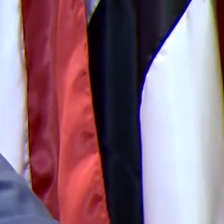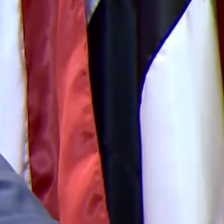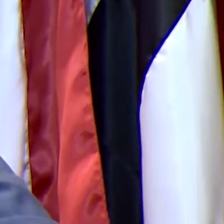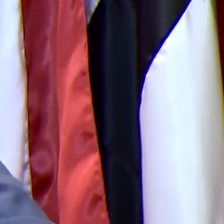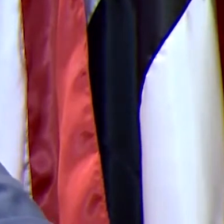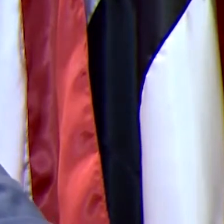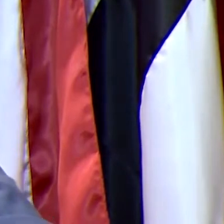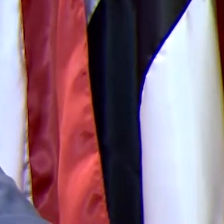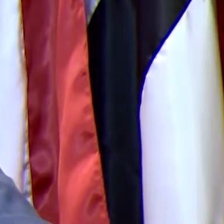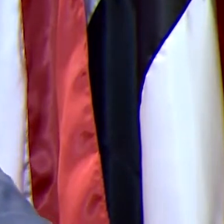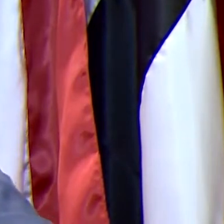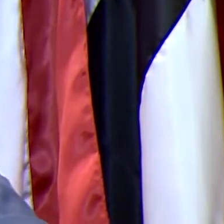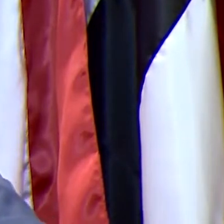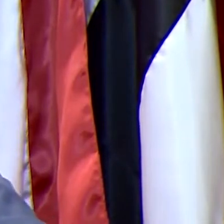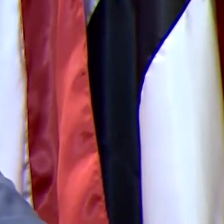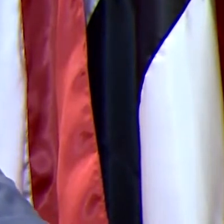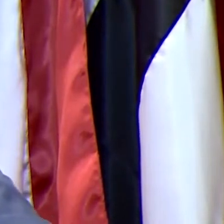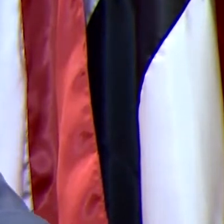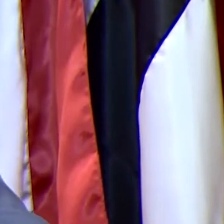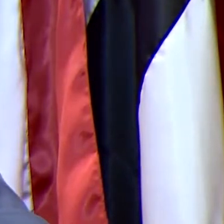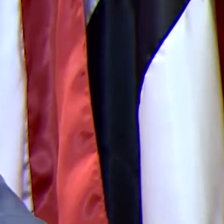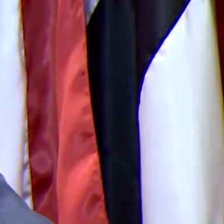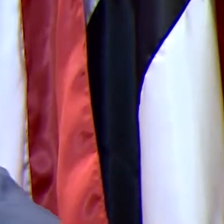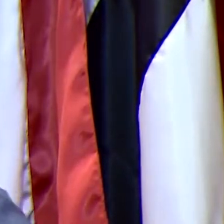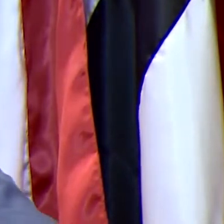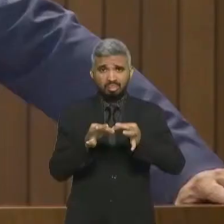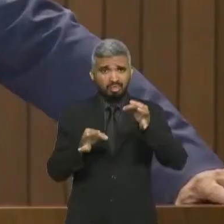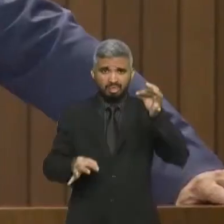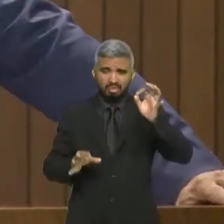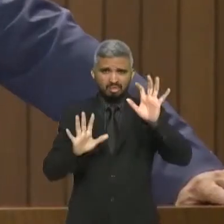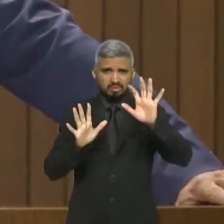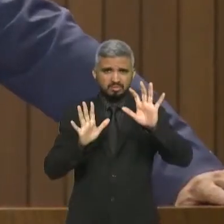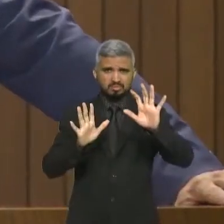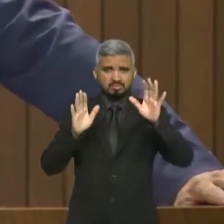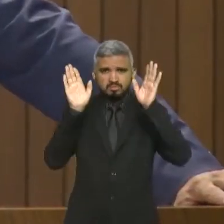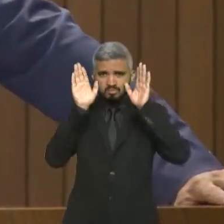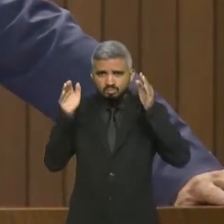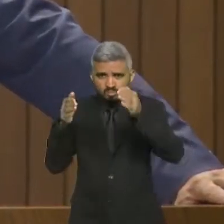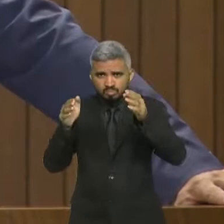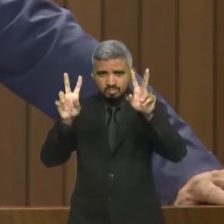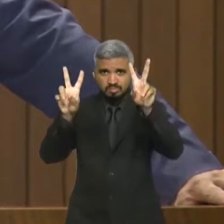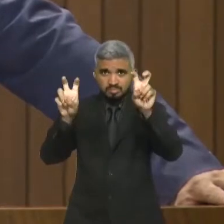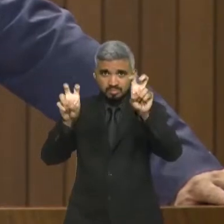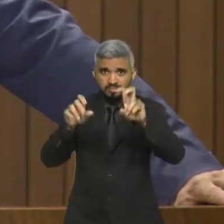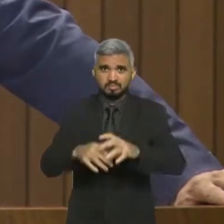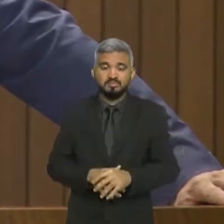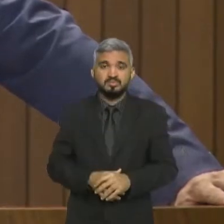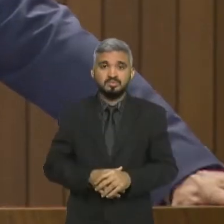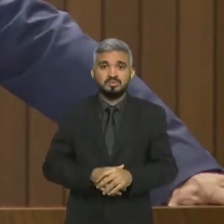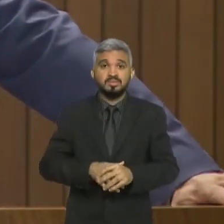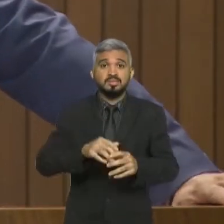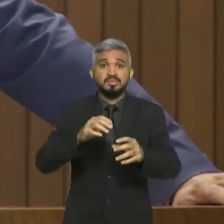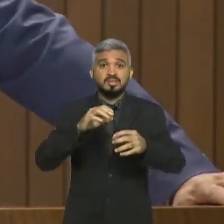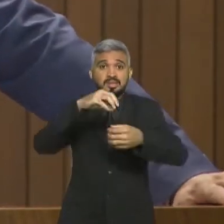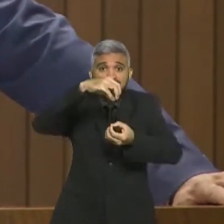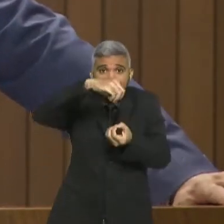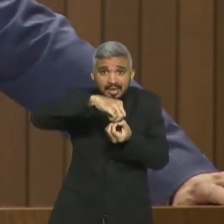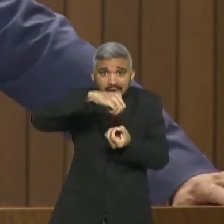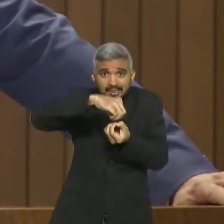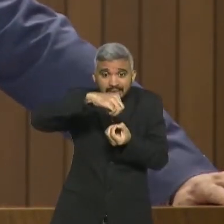do Curso falou sobre supostas irregularidades no Detran Maranhão. A máfia que se instalou no Detran do estado do Maranhão.